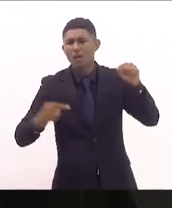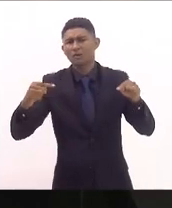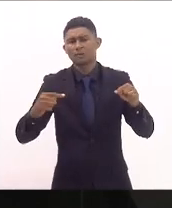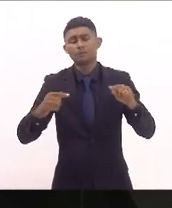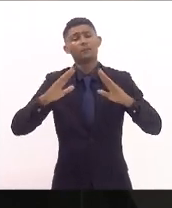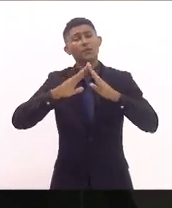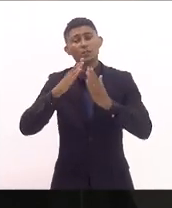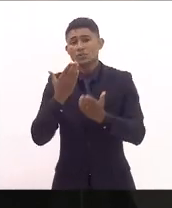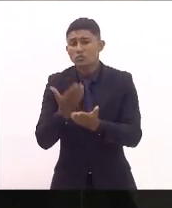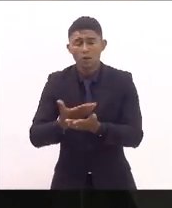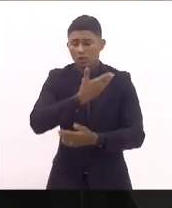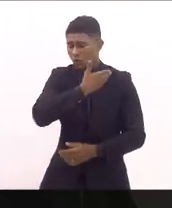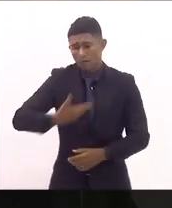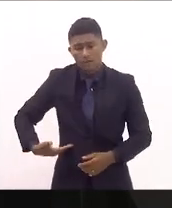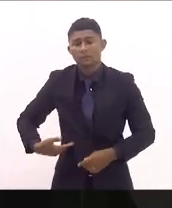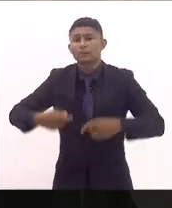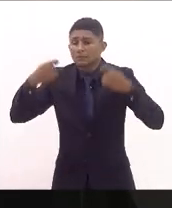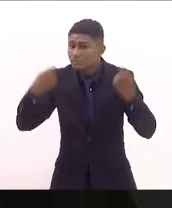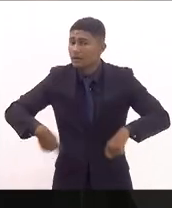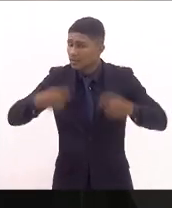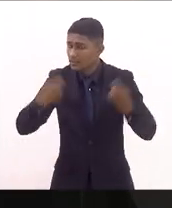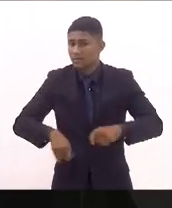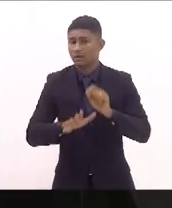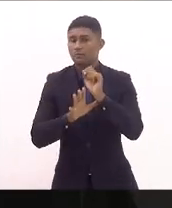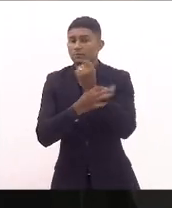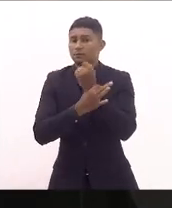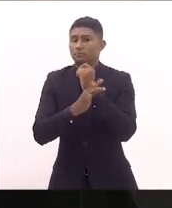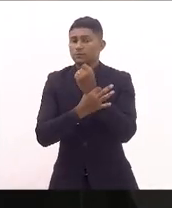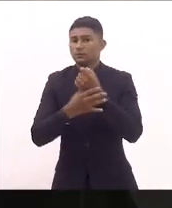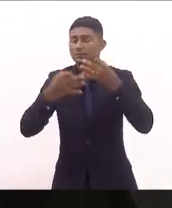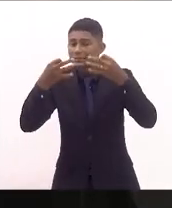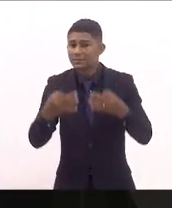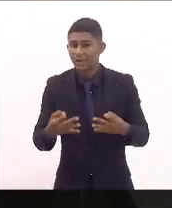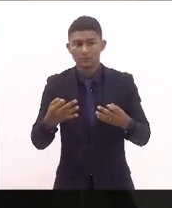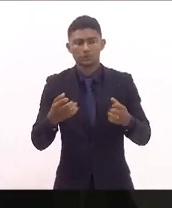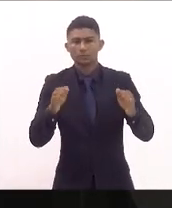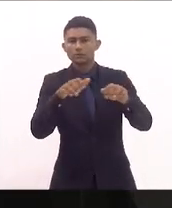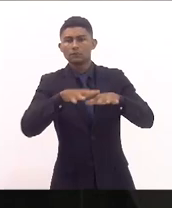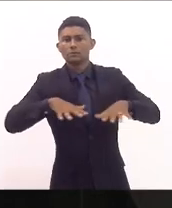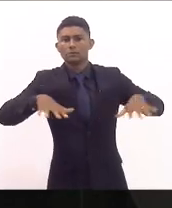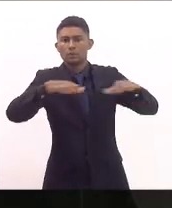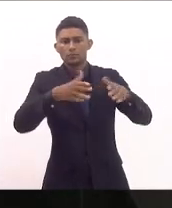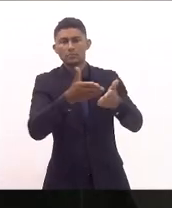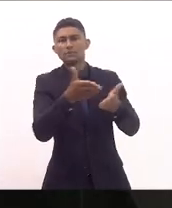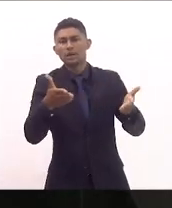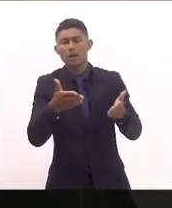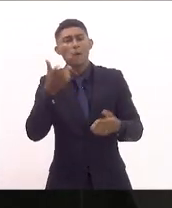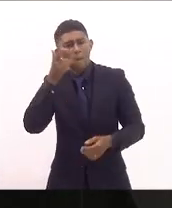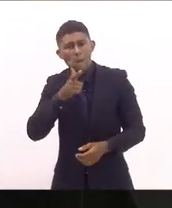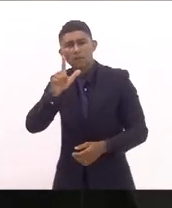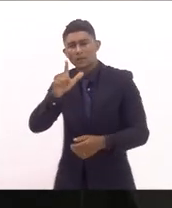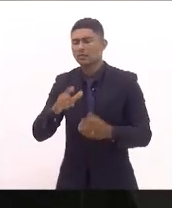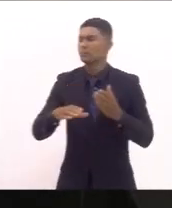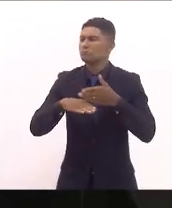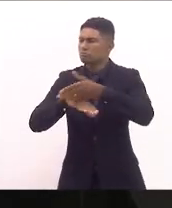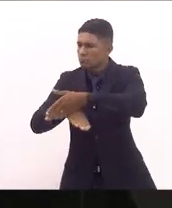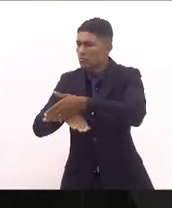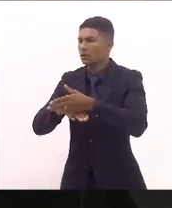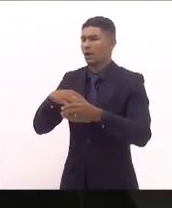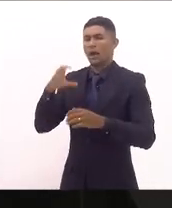pública tem que ser um espaço que Garanta condições para que todos e todas tenham acesso ao conhecimento